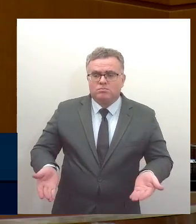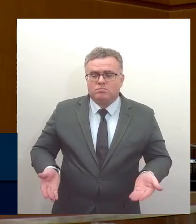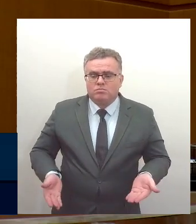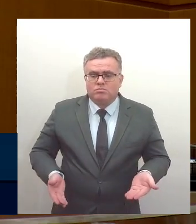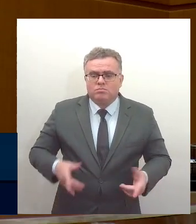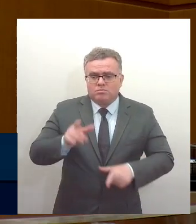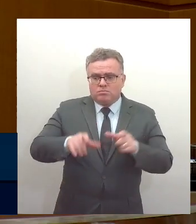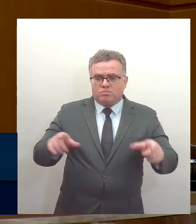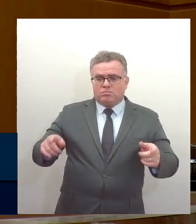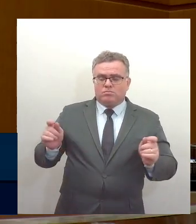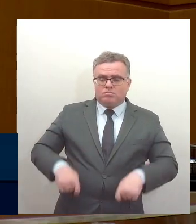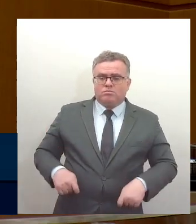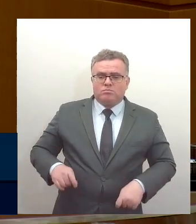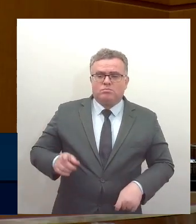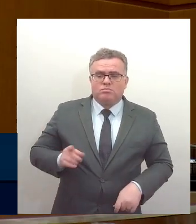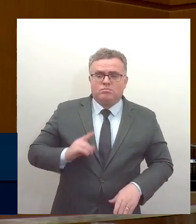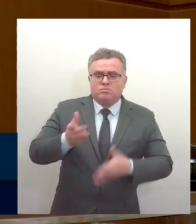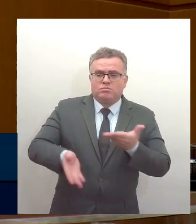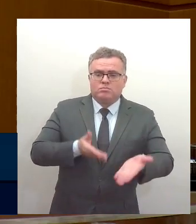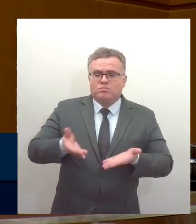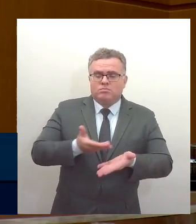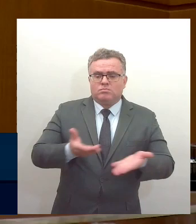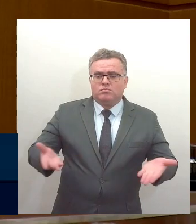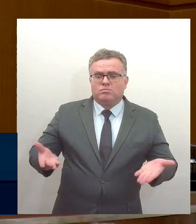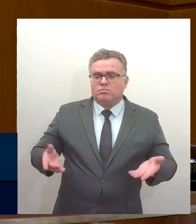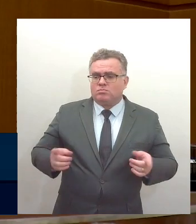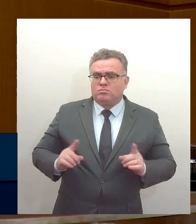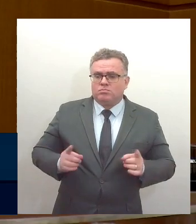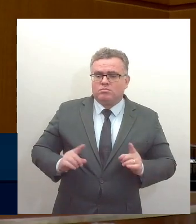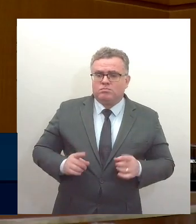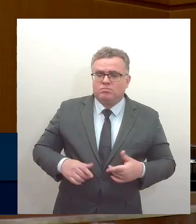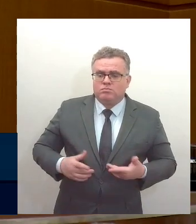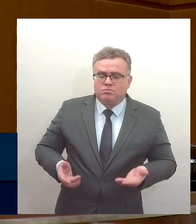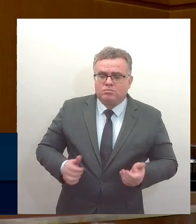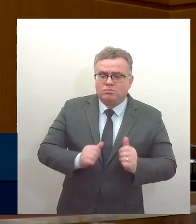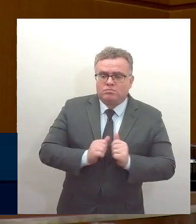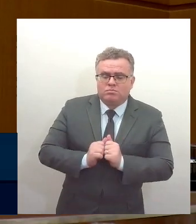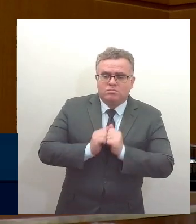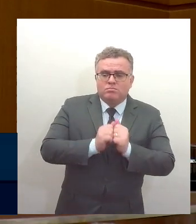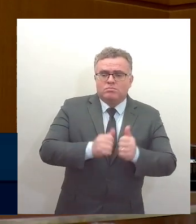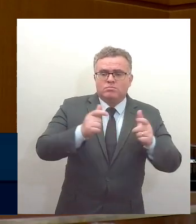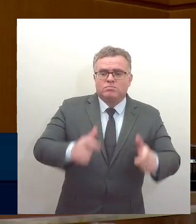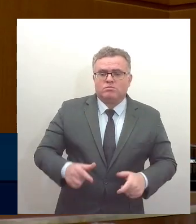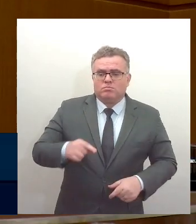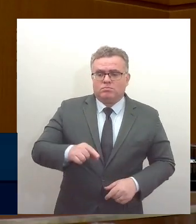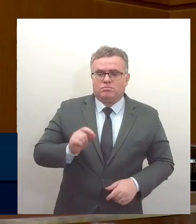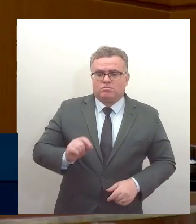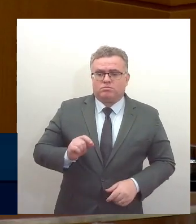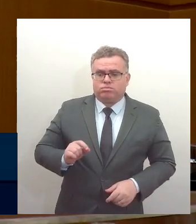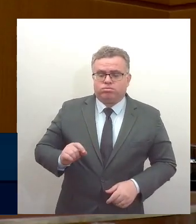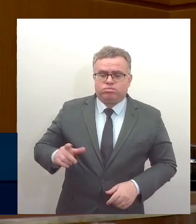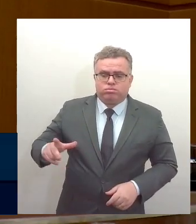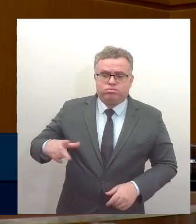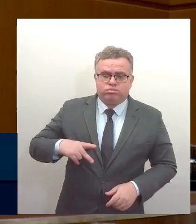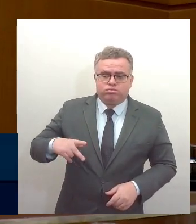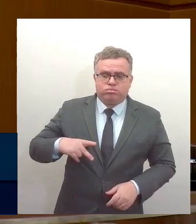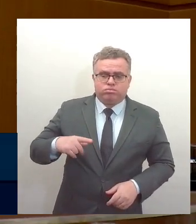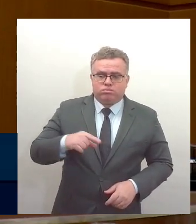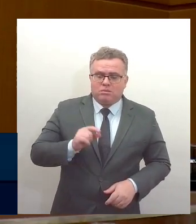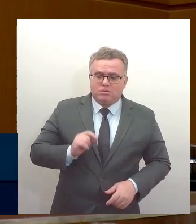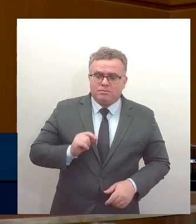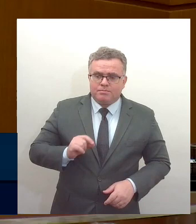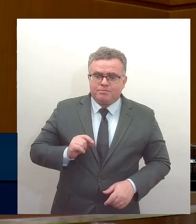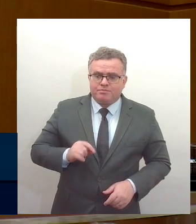seus filhos, não tem para onde levar. Às vezes, no particular, deputada Áurea, ainda tem que marcar para não